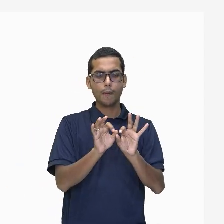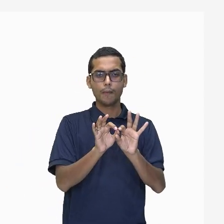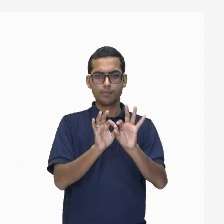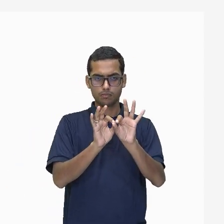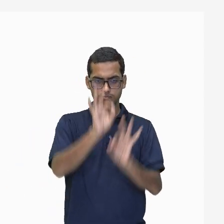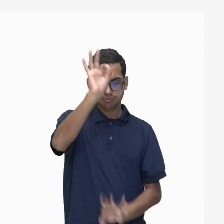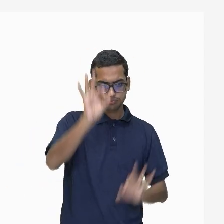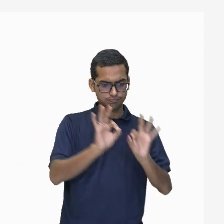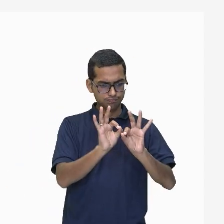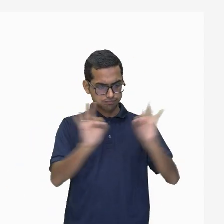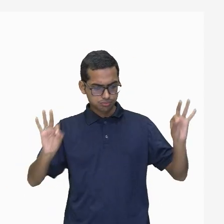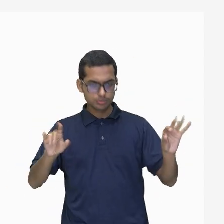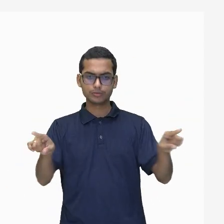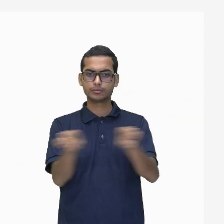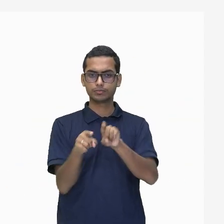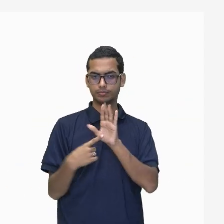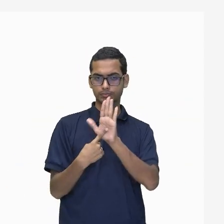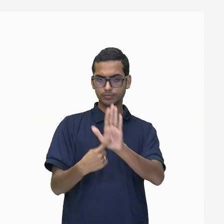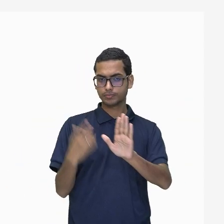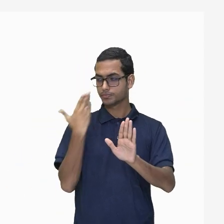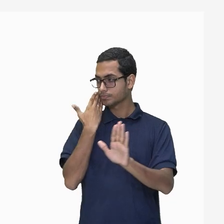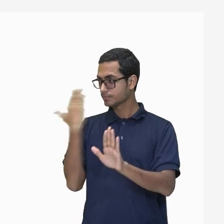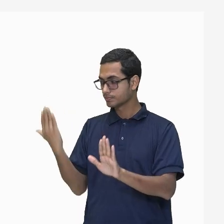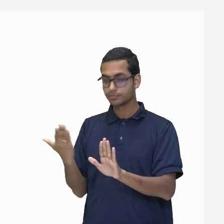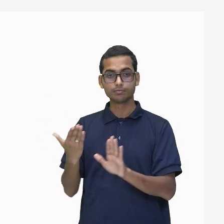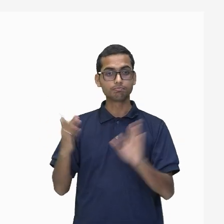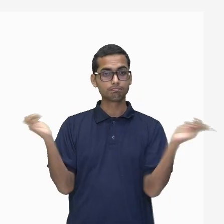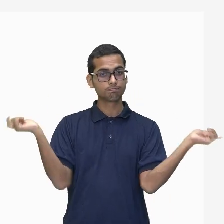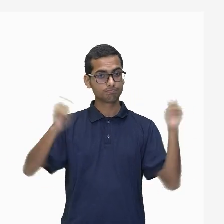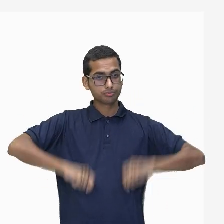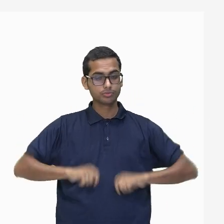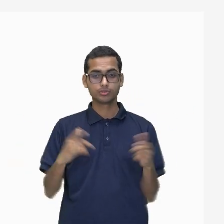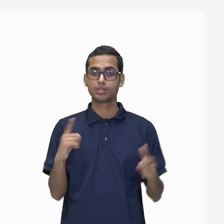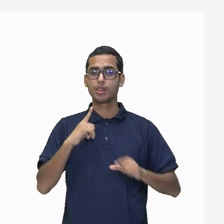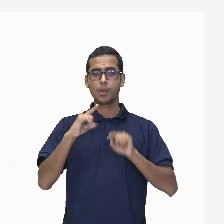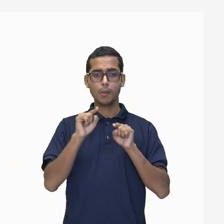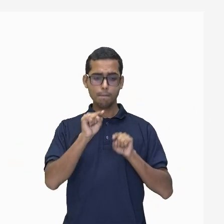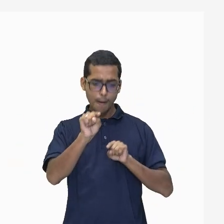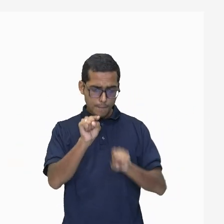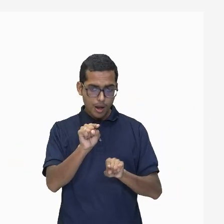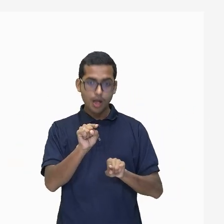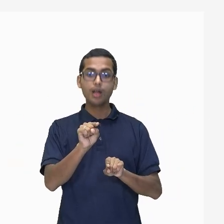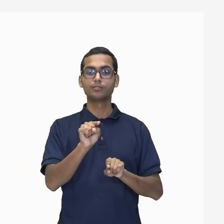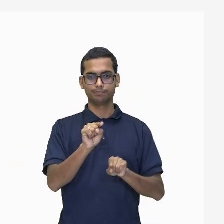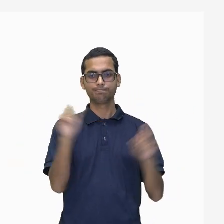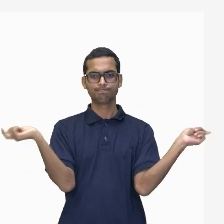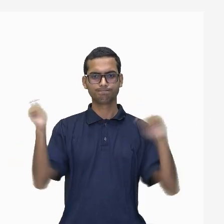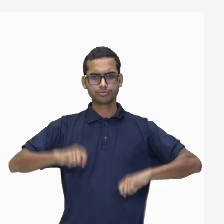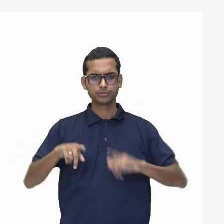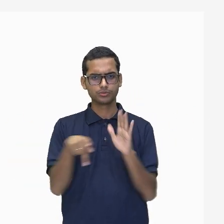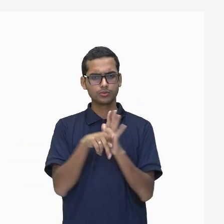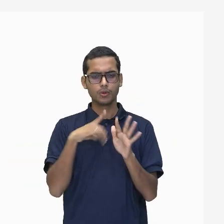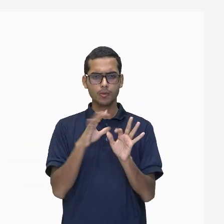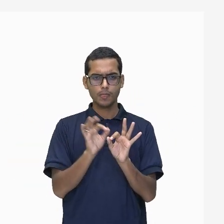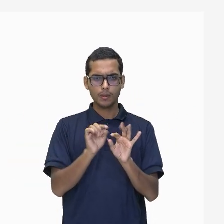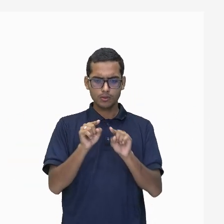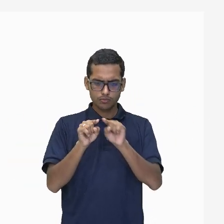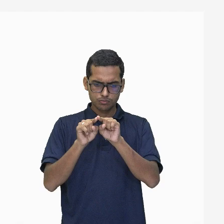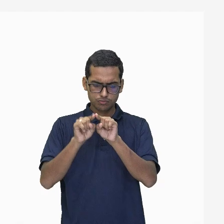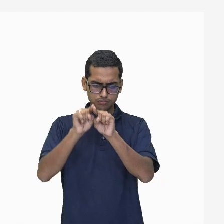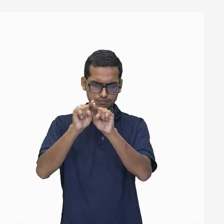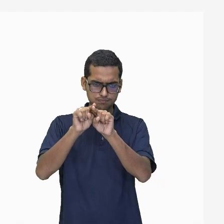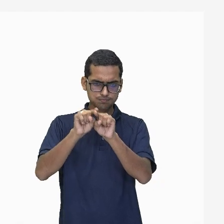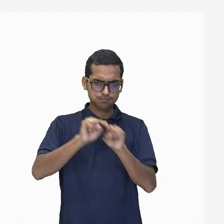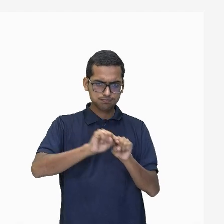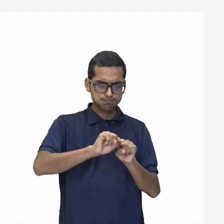fez, e colocar aqui. Agora sim, se eu tenho 2 pontos, eu posso traçar essa reta, ok? Então,